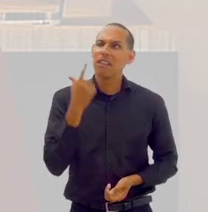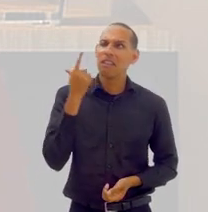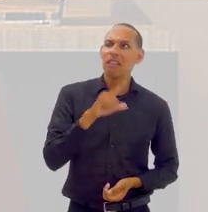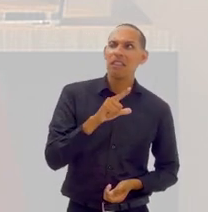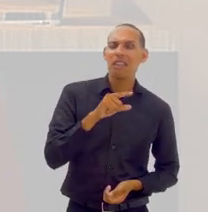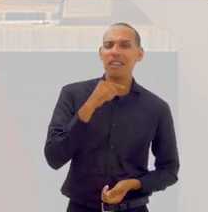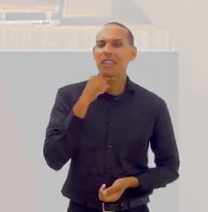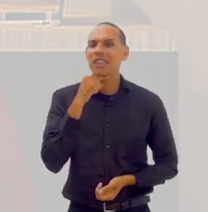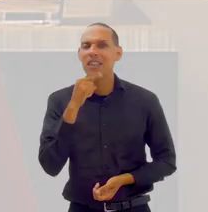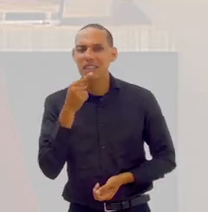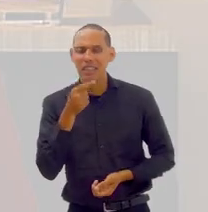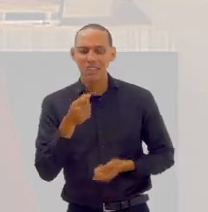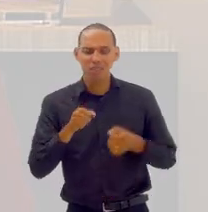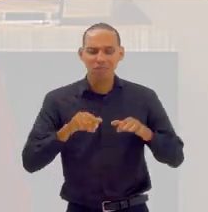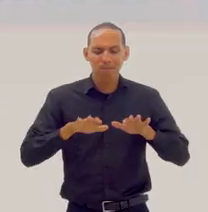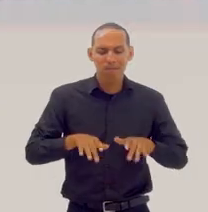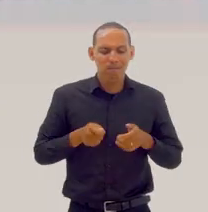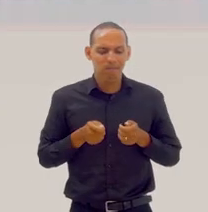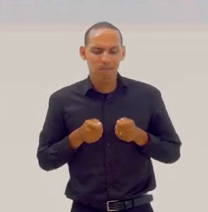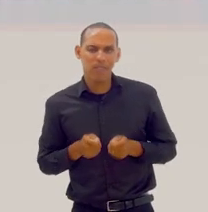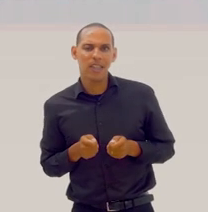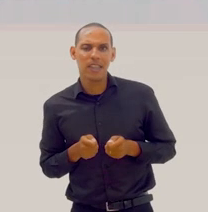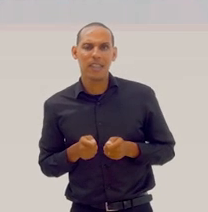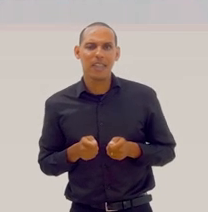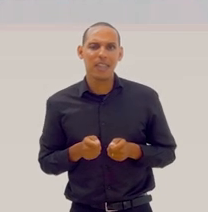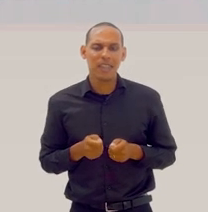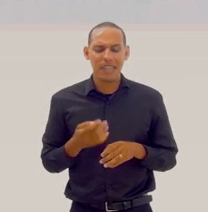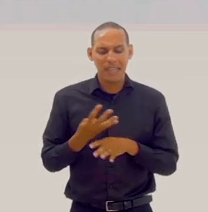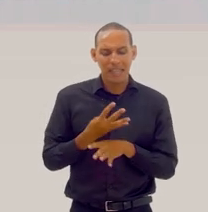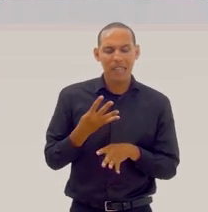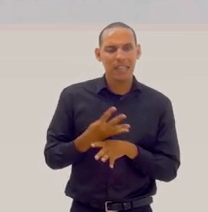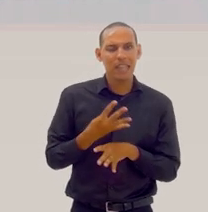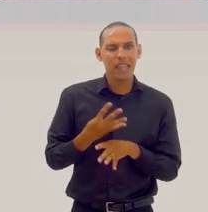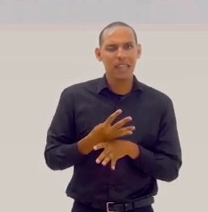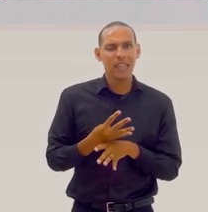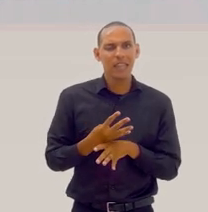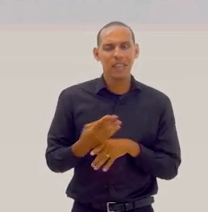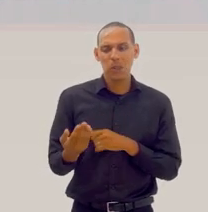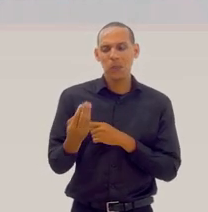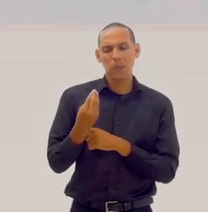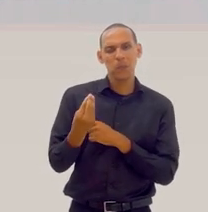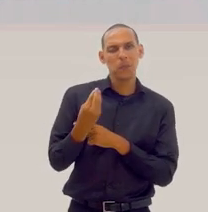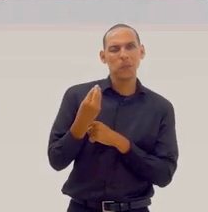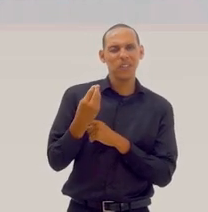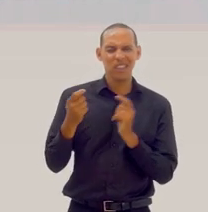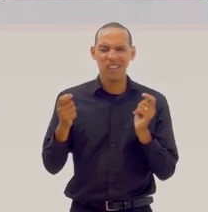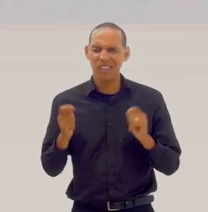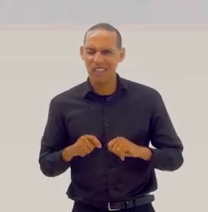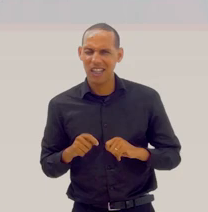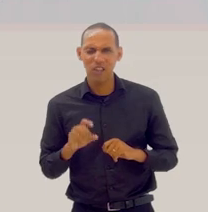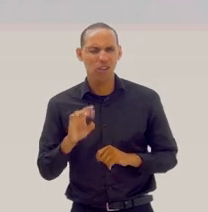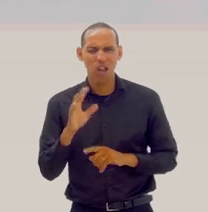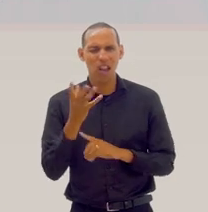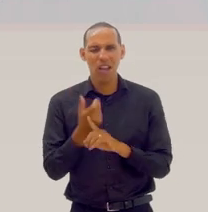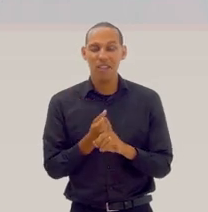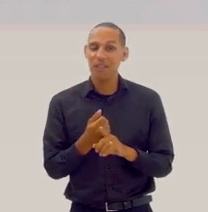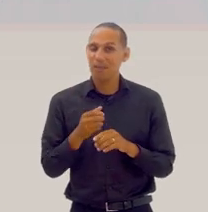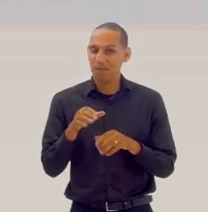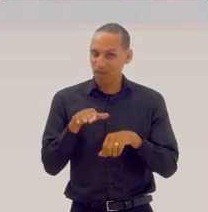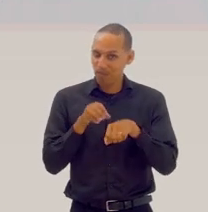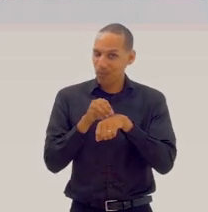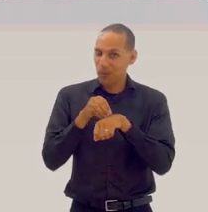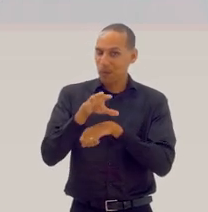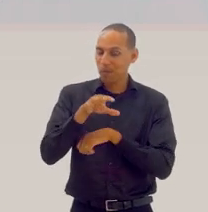realmente vai conseguir se estabelecer e se manter apenas como artista?